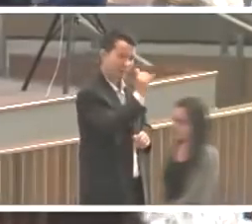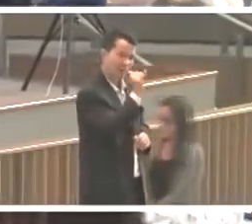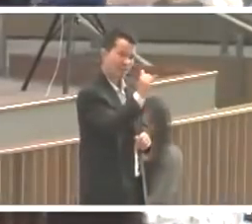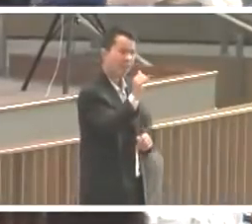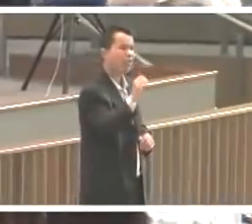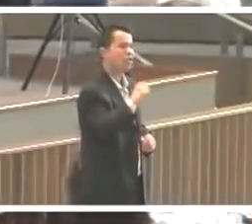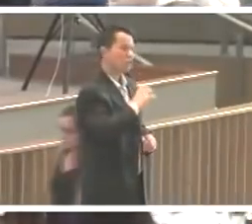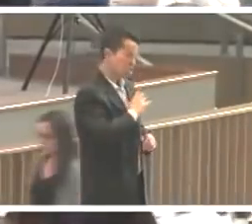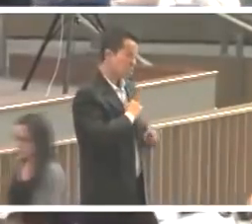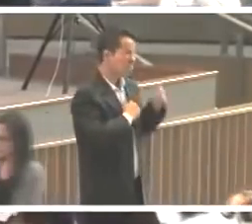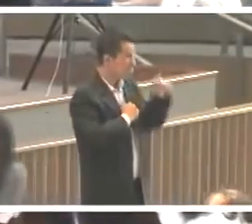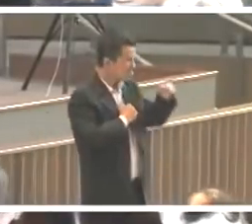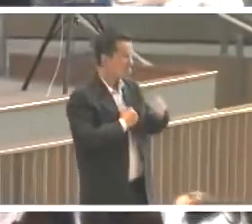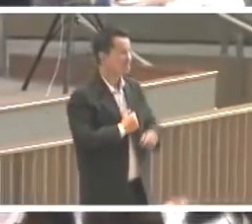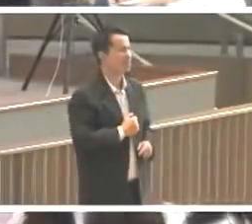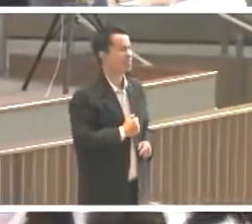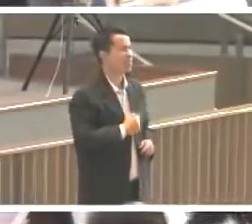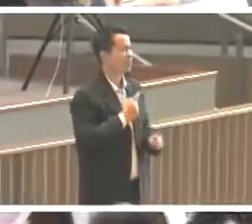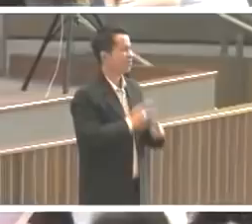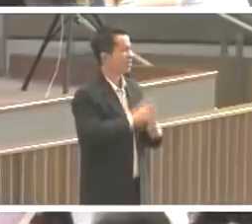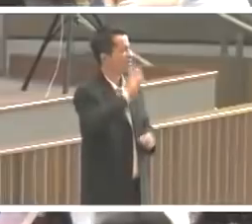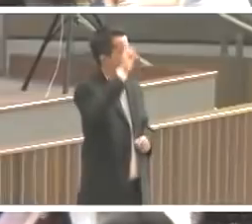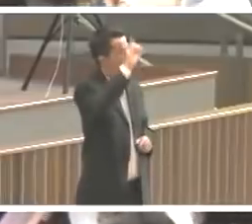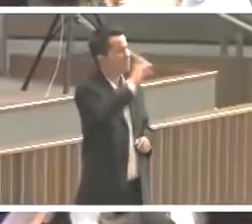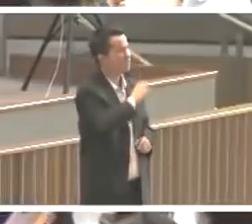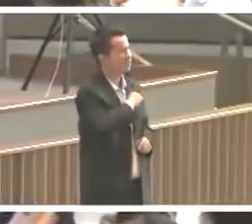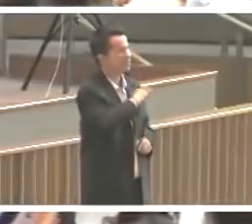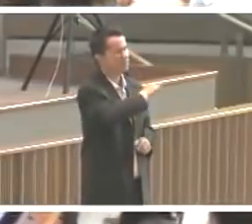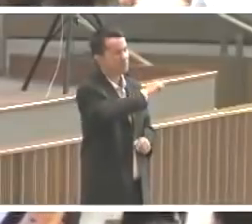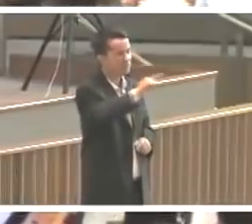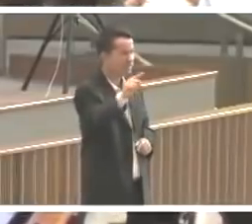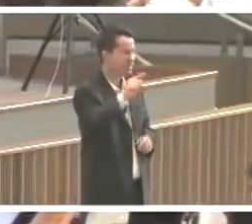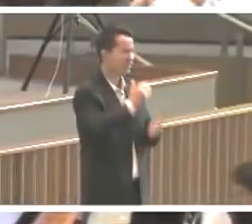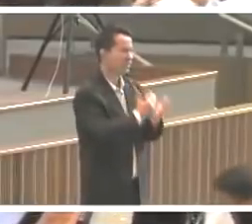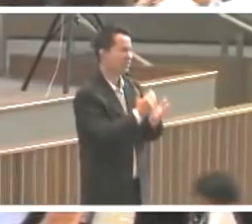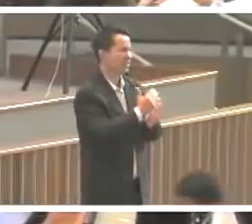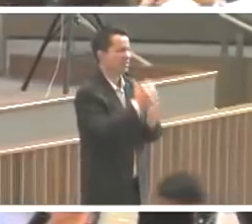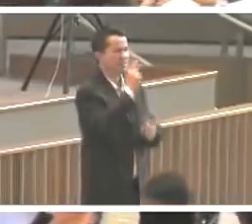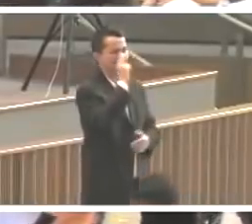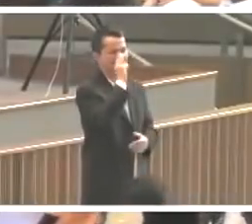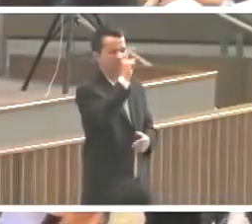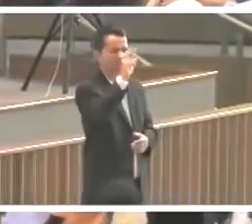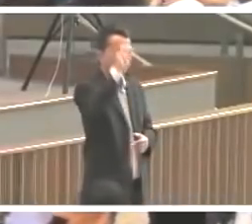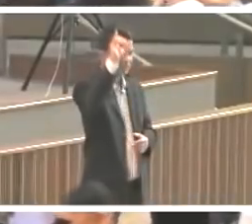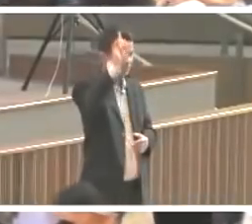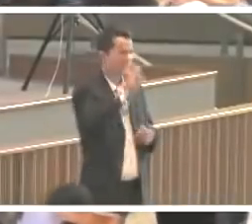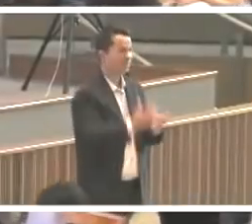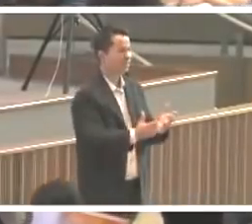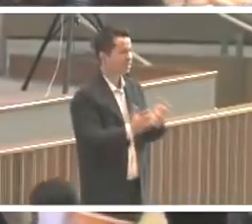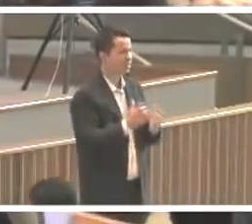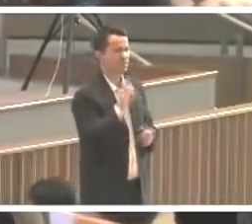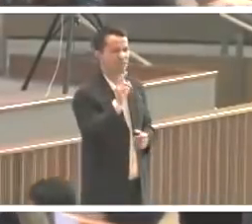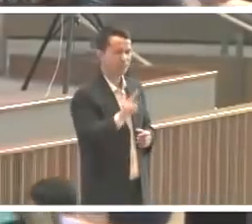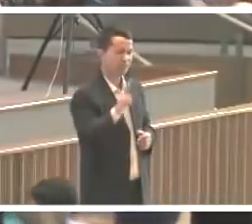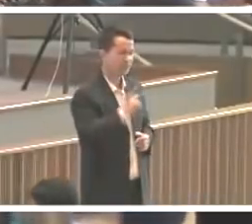Você, porque você é meu filho amado, você é filho amado, você é filha amada, você.